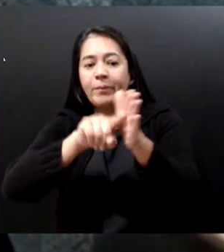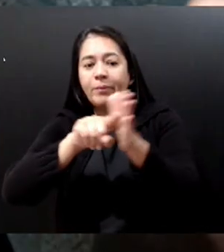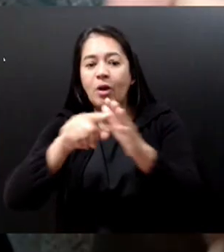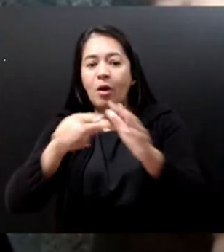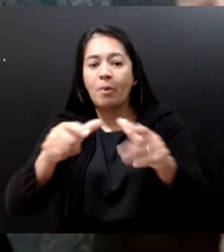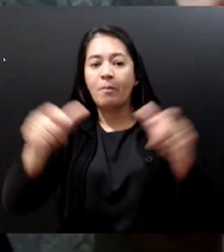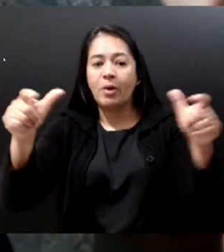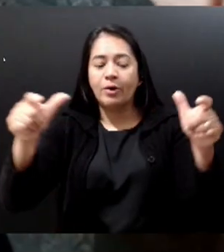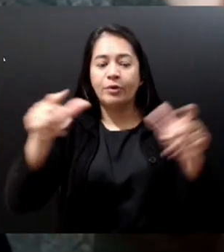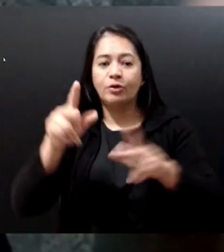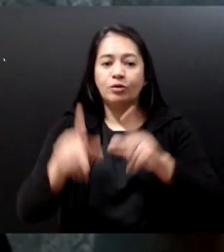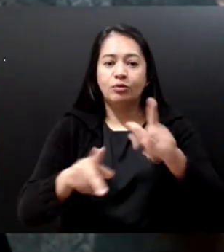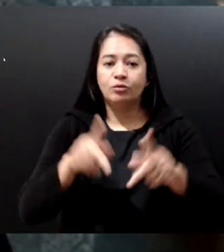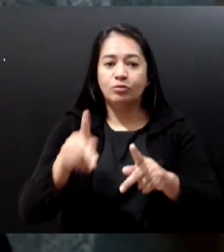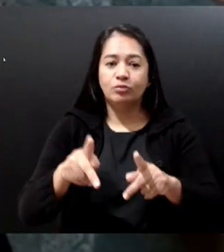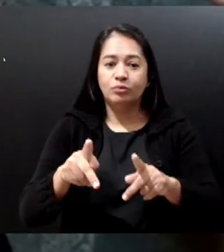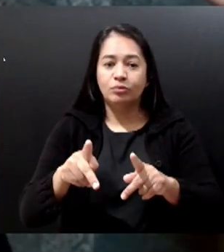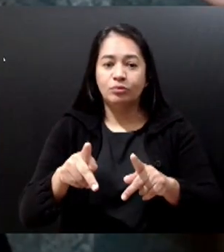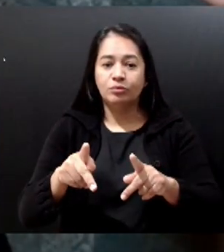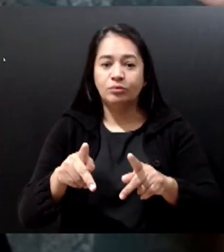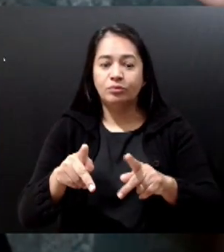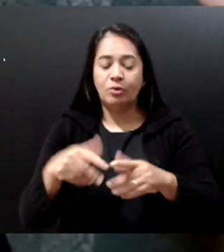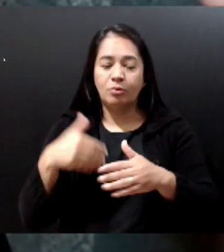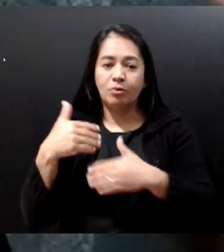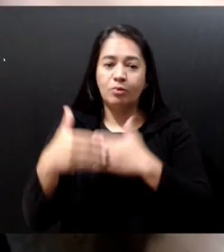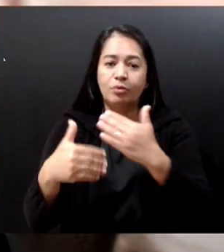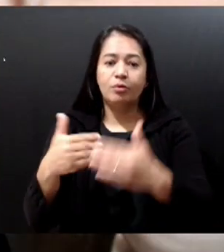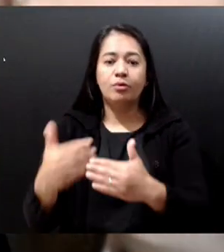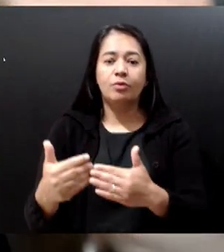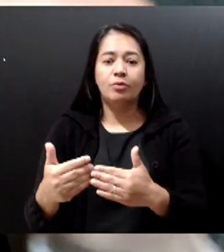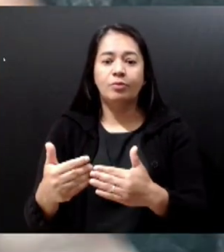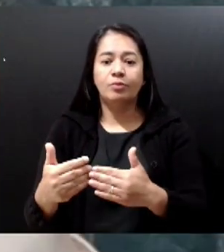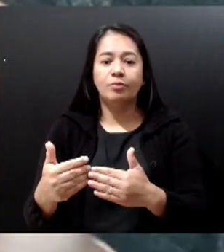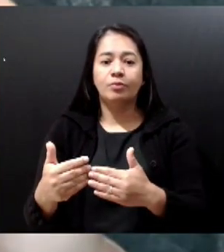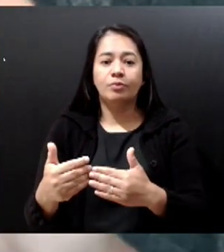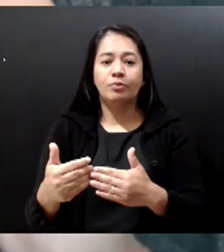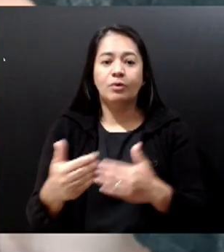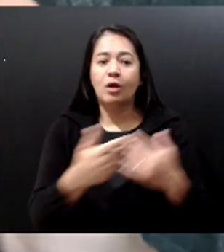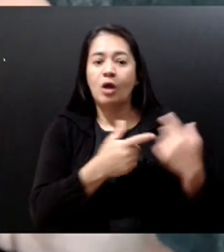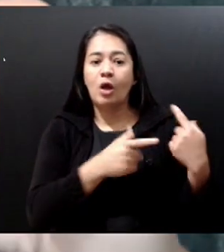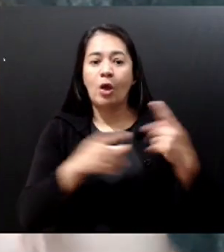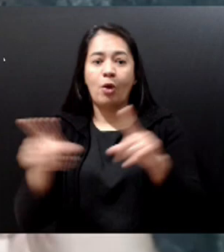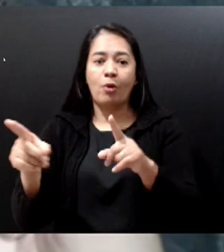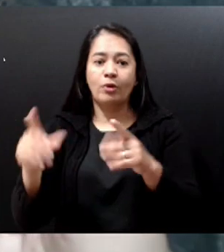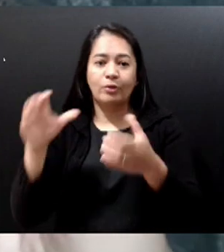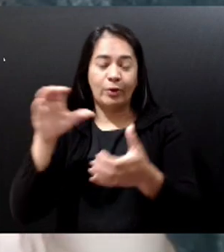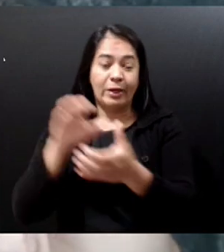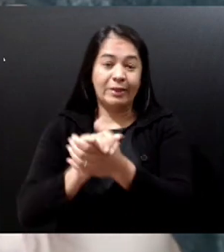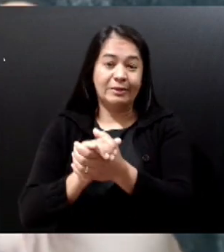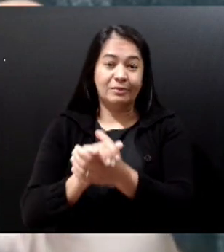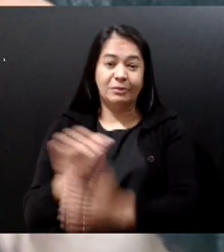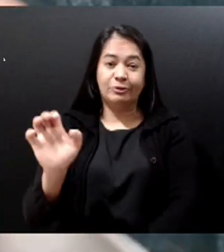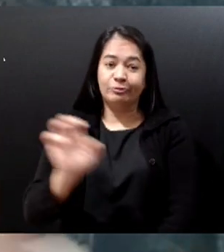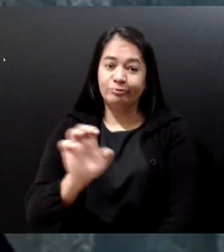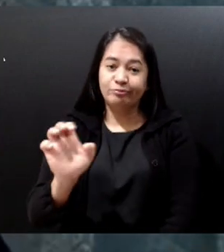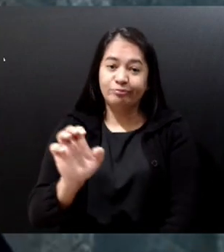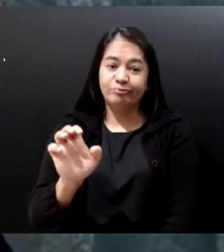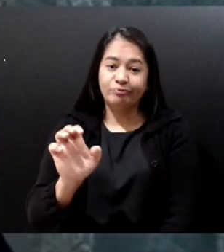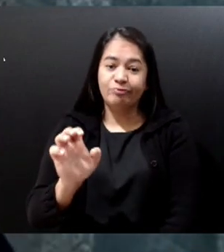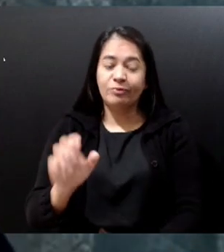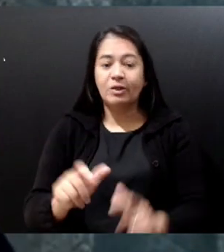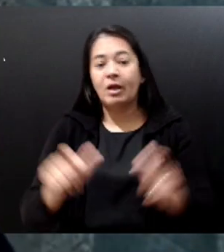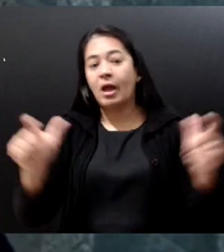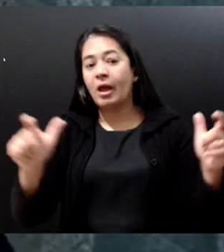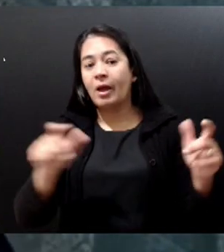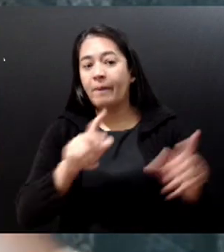tempo, é contra o casamento gay. Então, assim, a maioria da população é contra. Mas não é porque